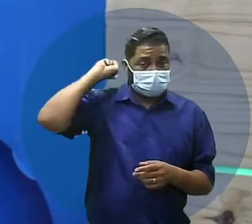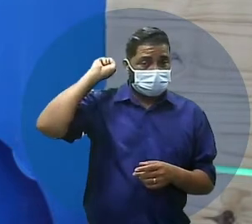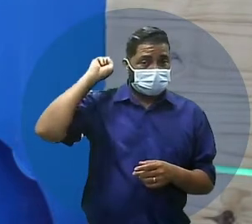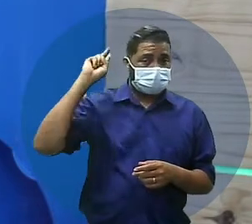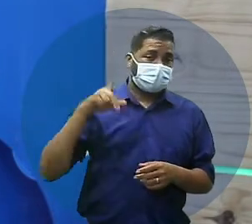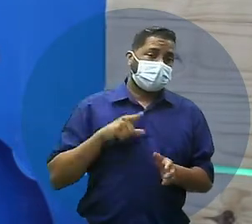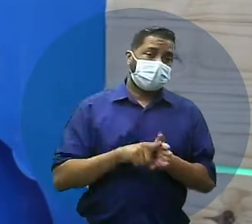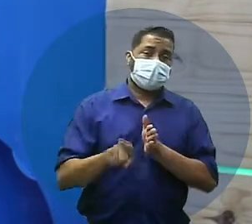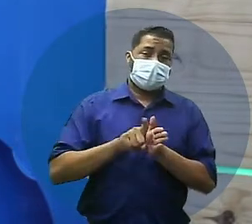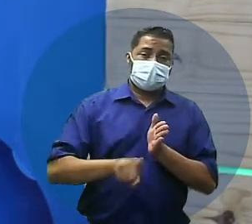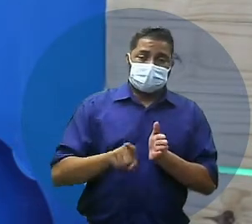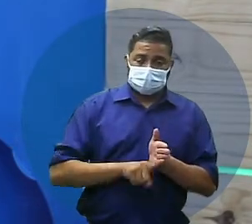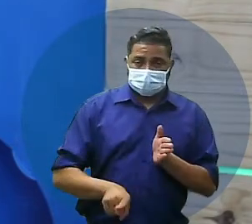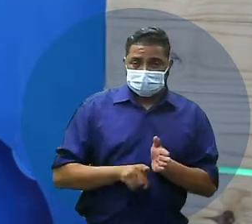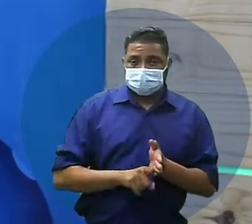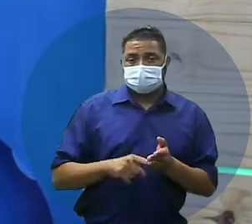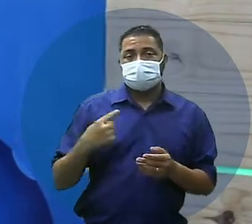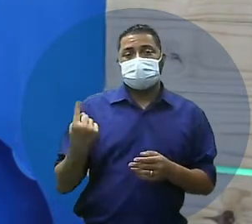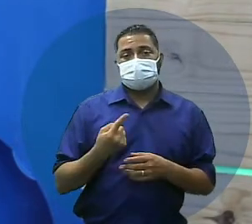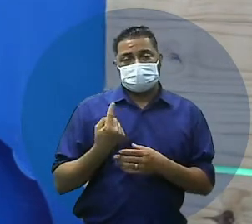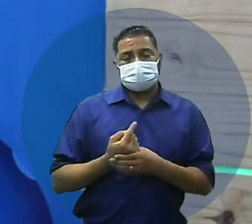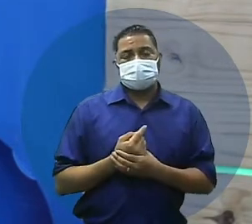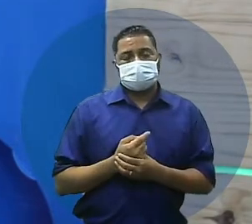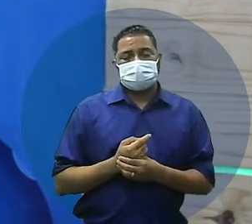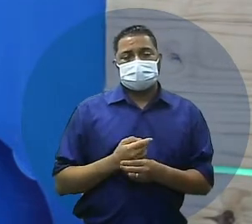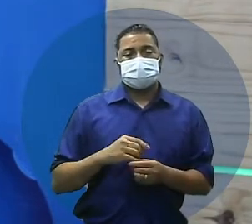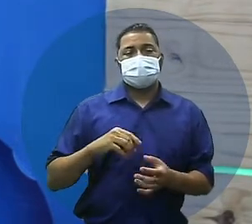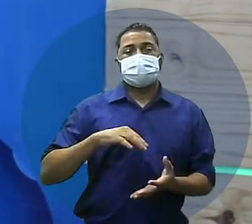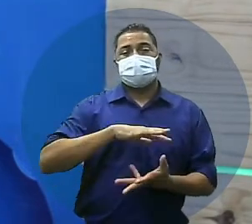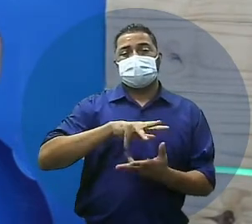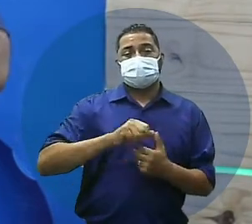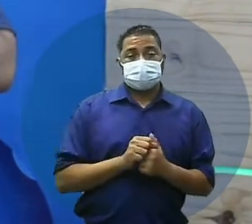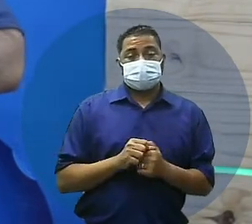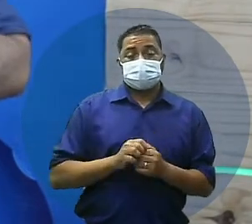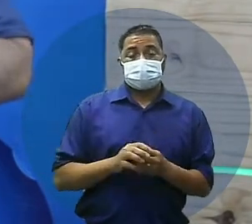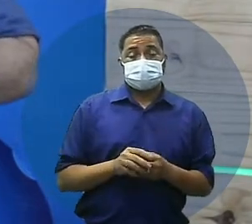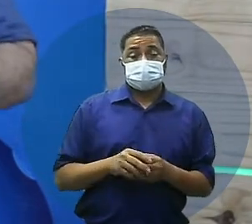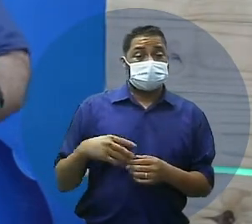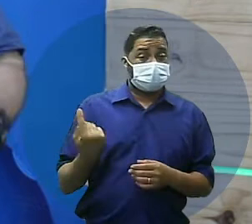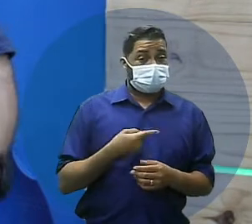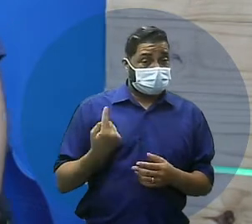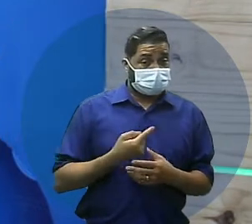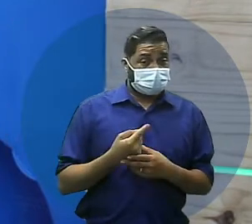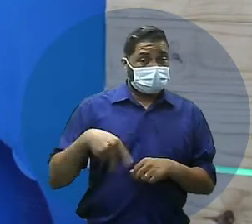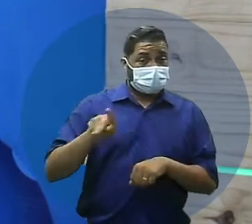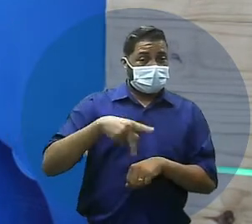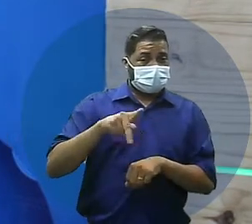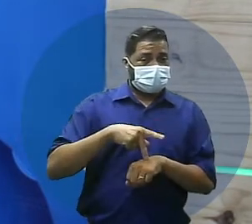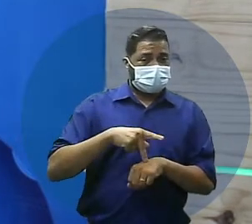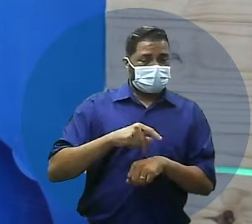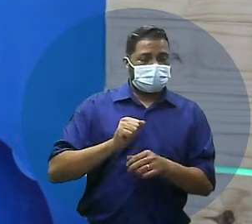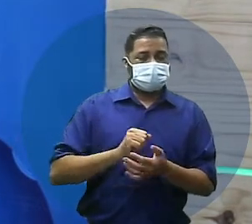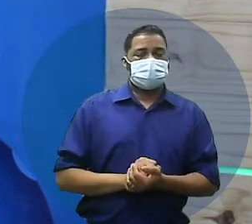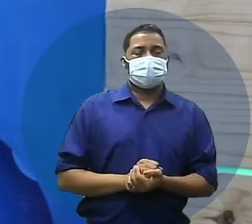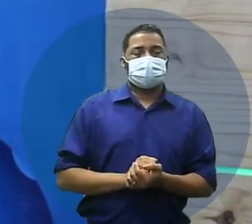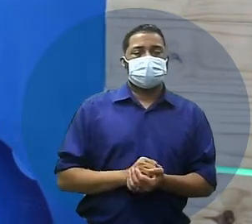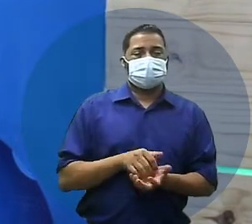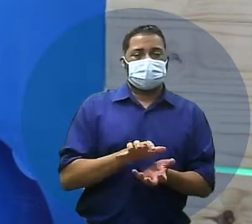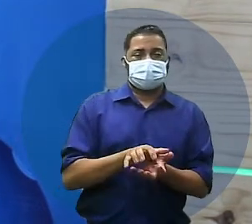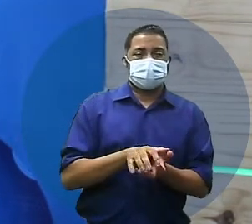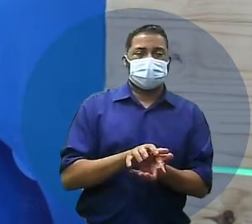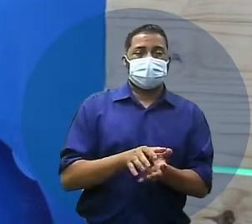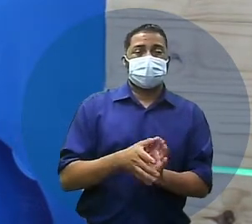traz questões sobre a nossa querida terra, questões do nosso país chamado